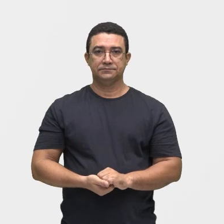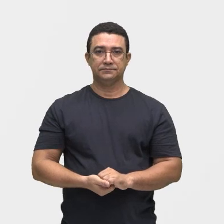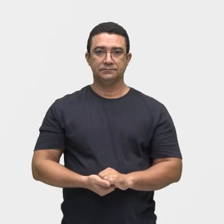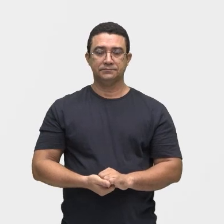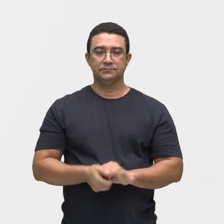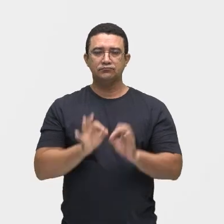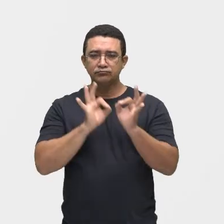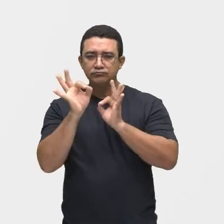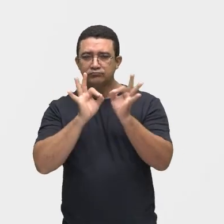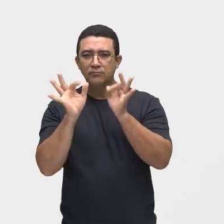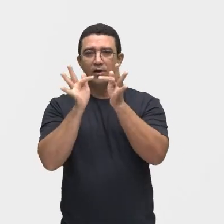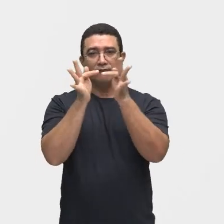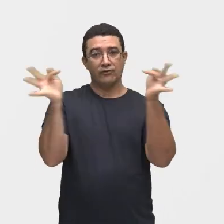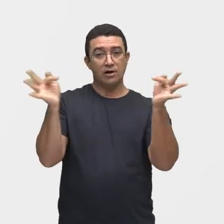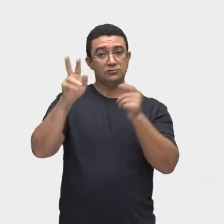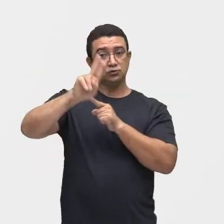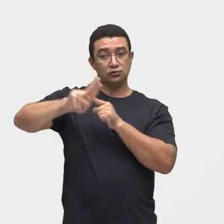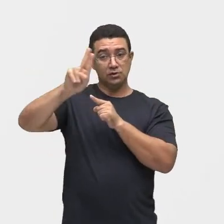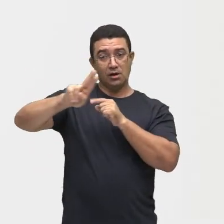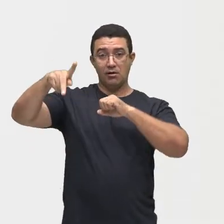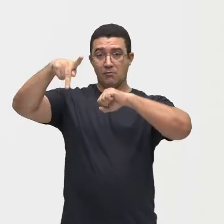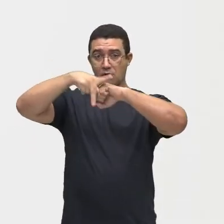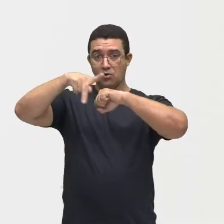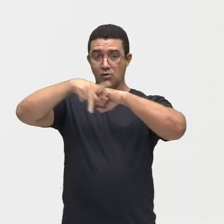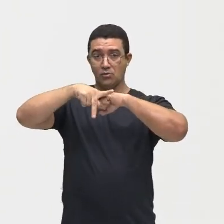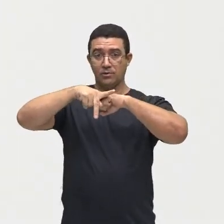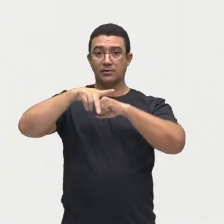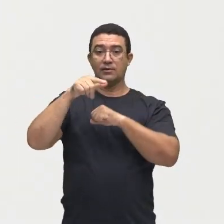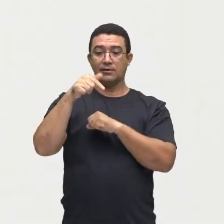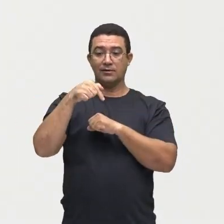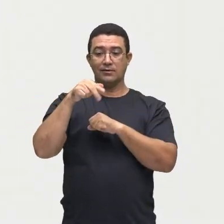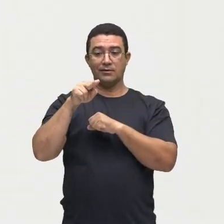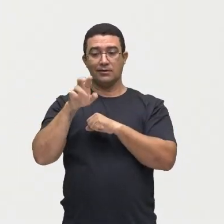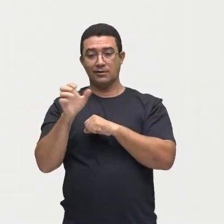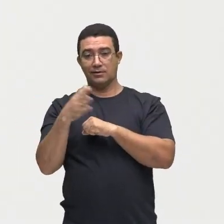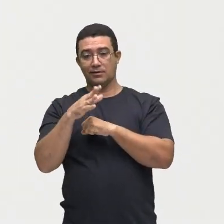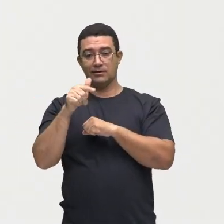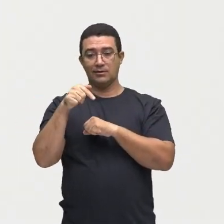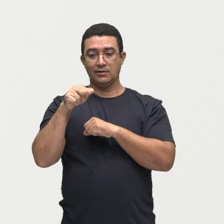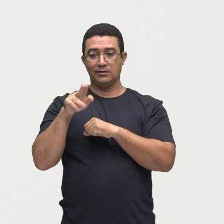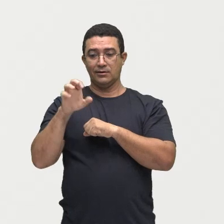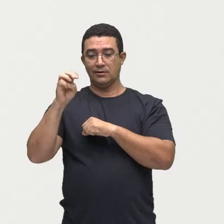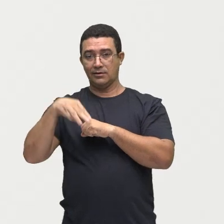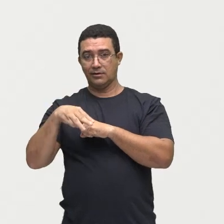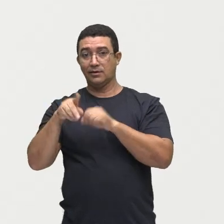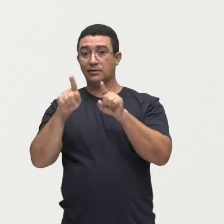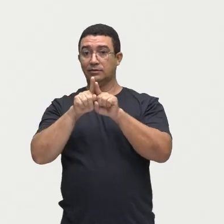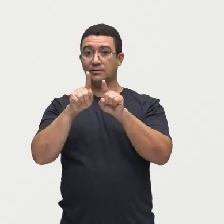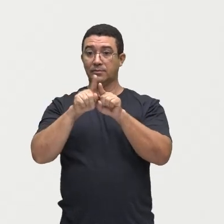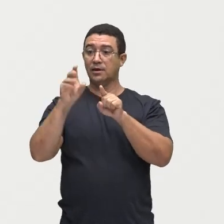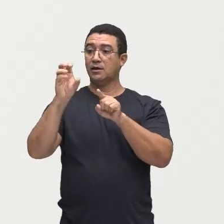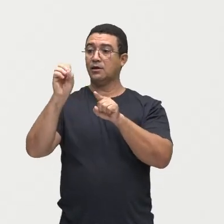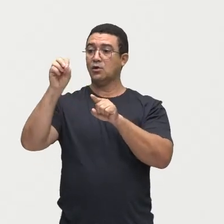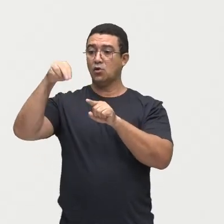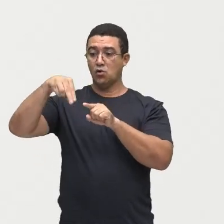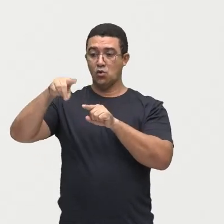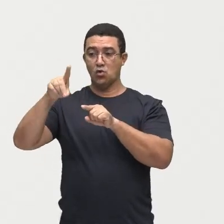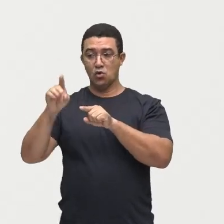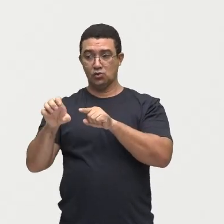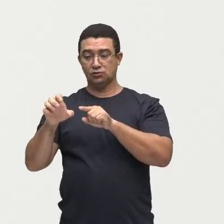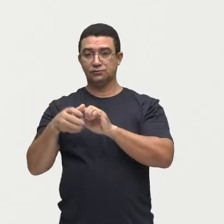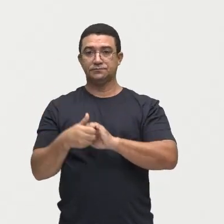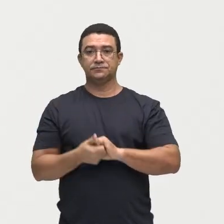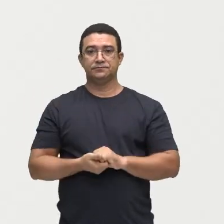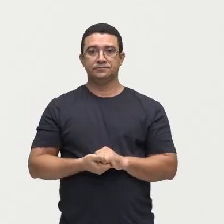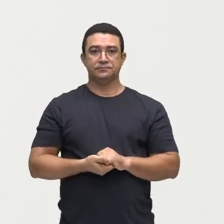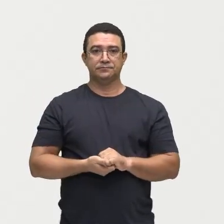Crie frases com os pronomes relativos que, quem e onde. É claro que você não vai colocar esses